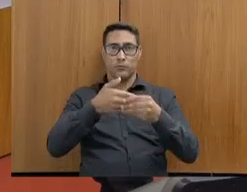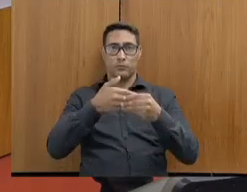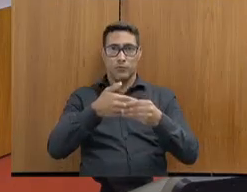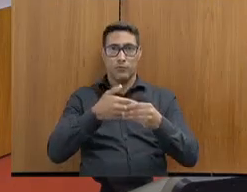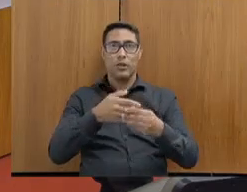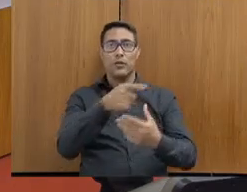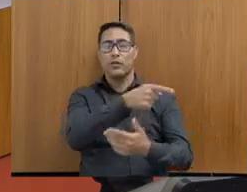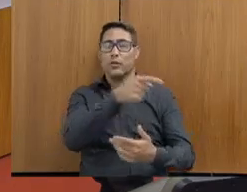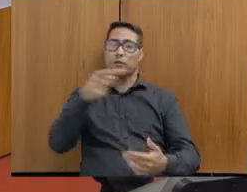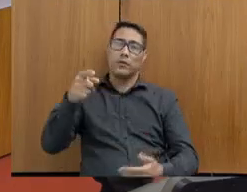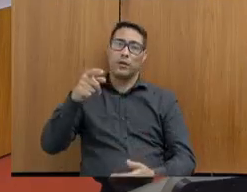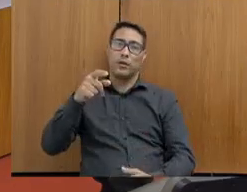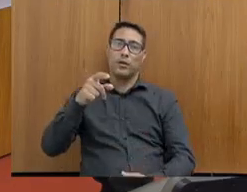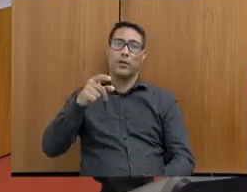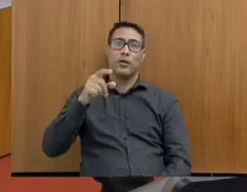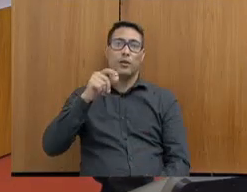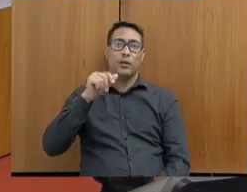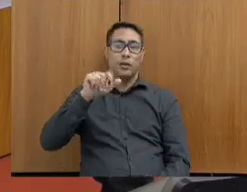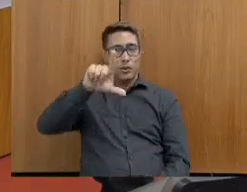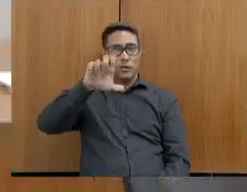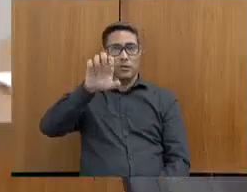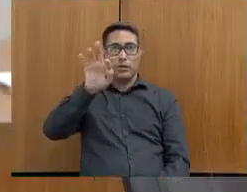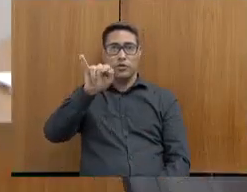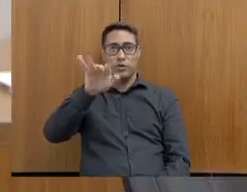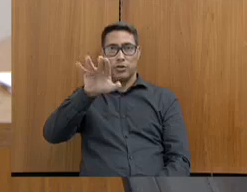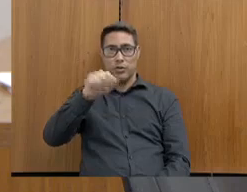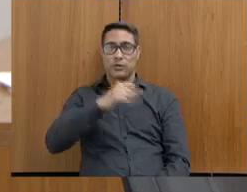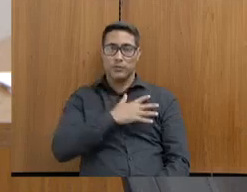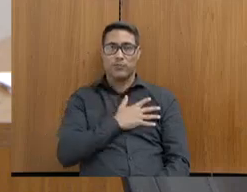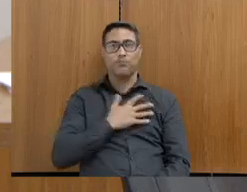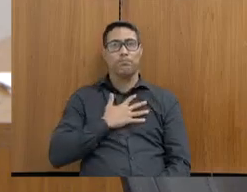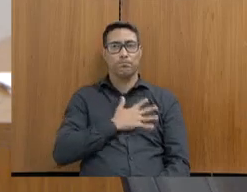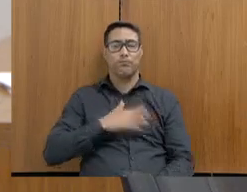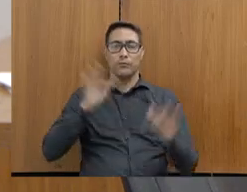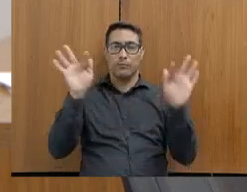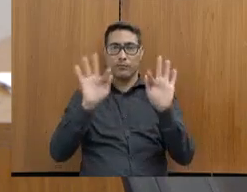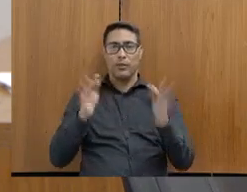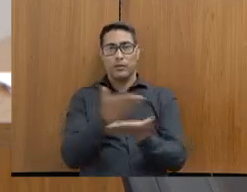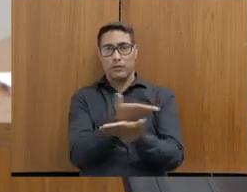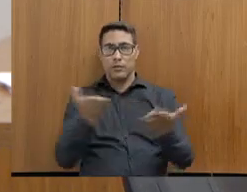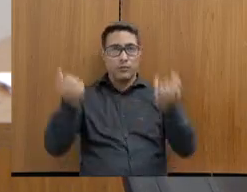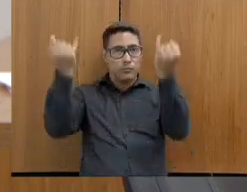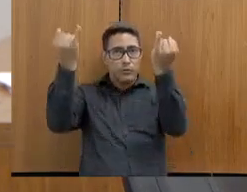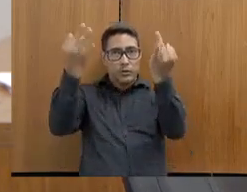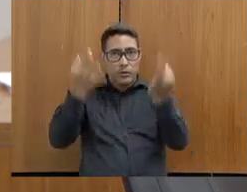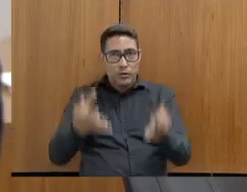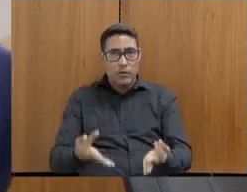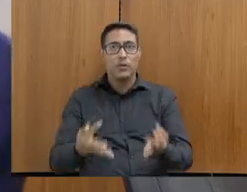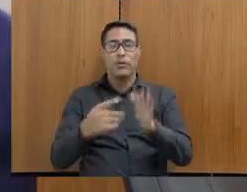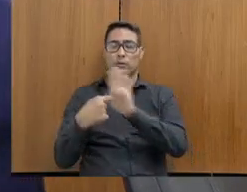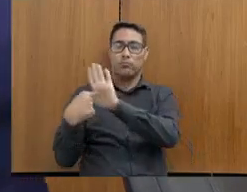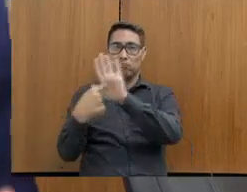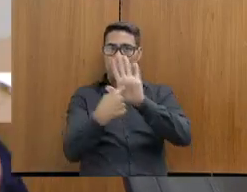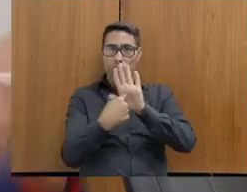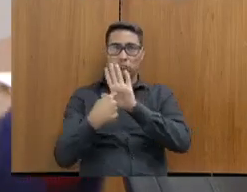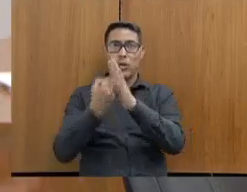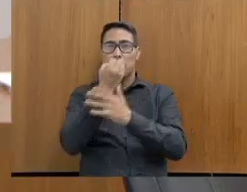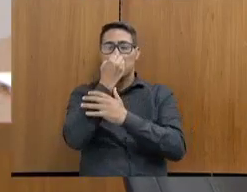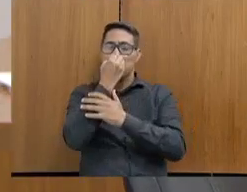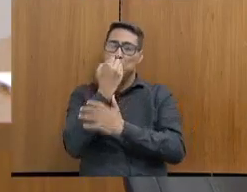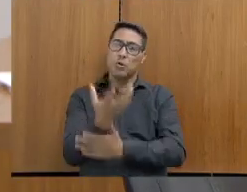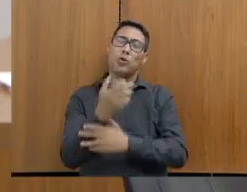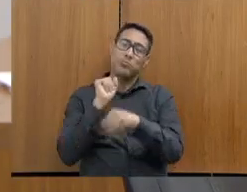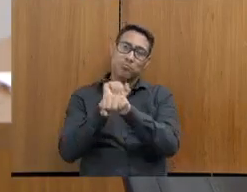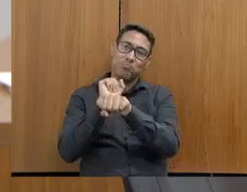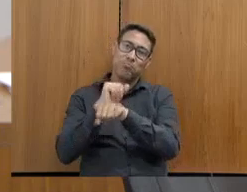Letícia dizer que fiquei muito satisfeita pela apresentação completa que foi feita e boas perspectivas Eu